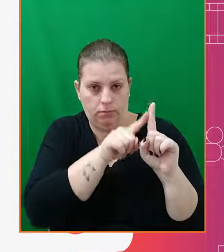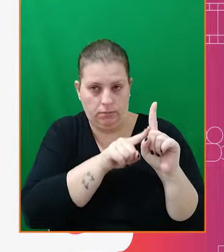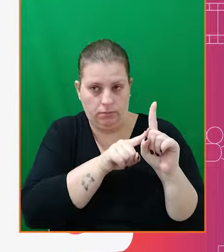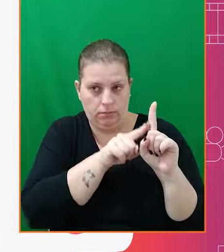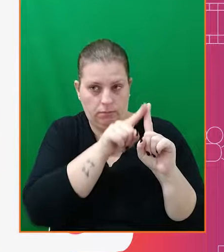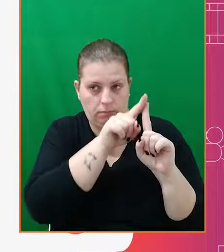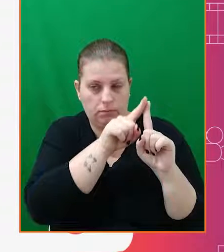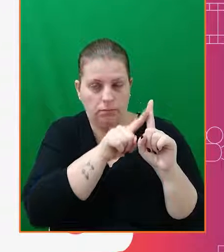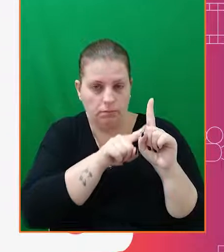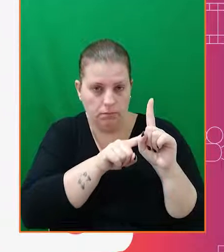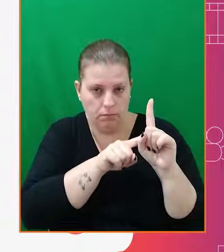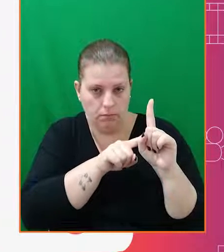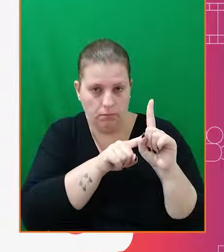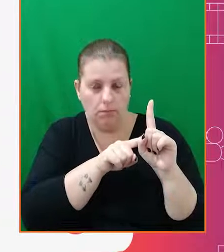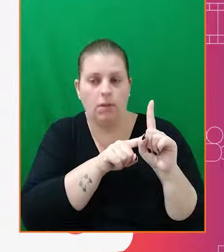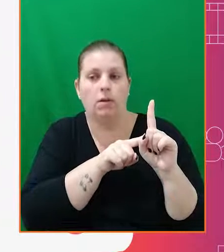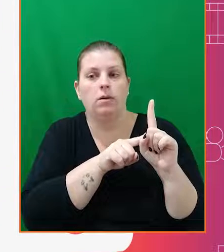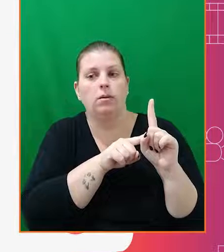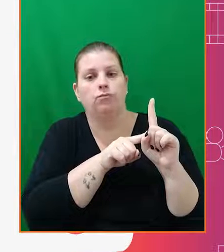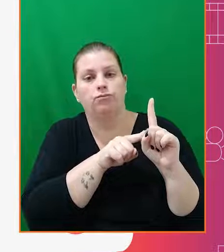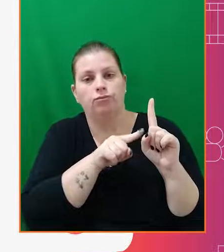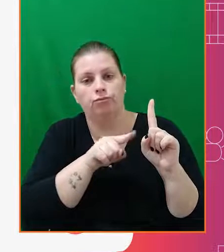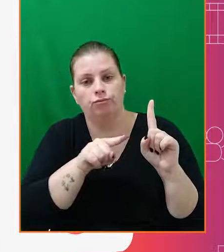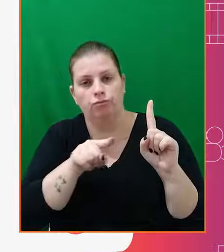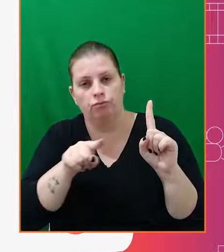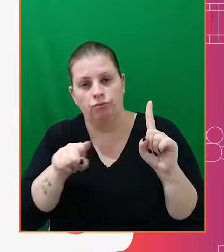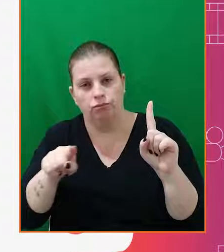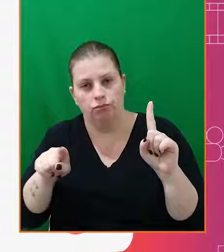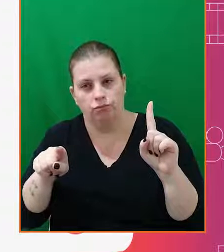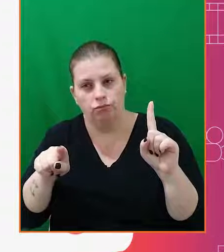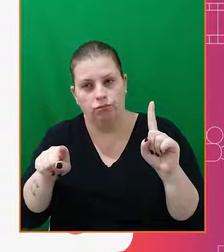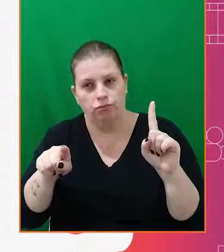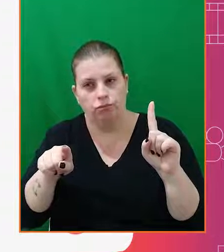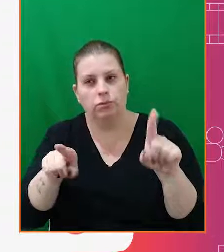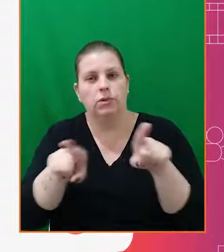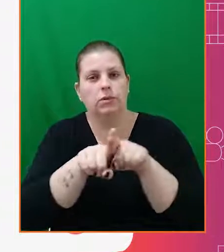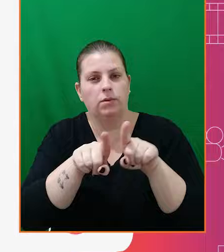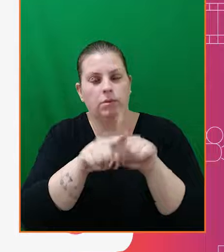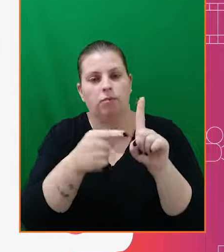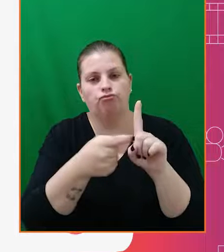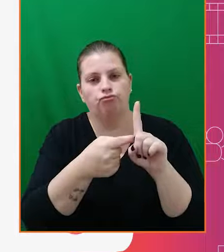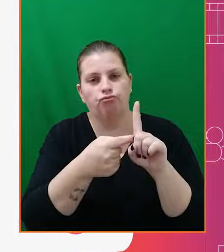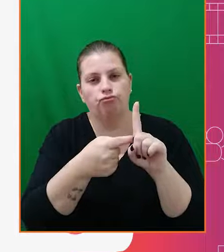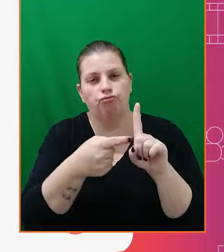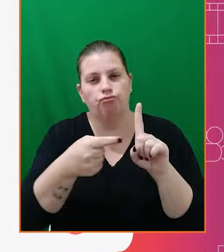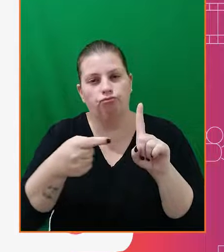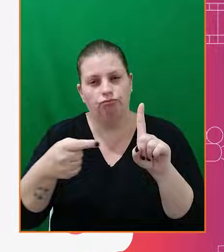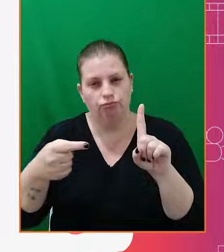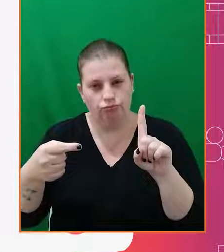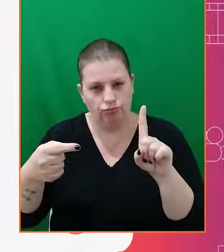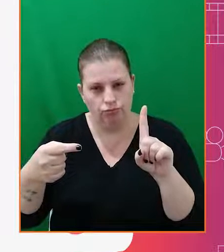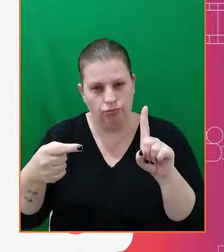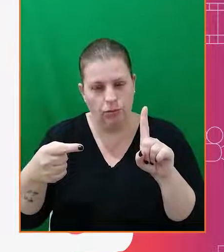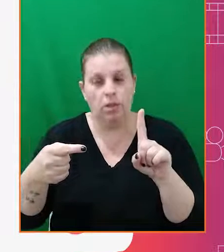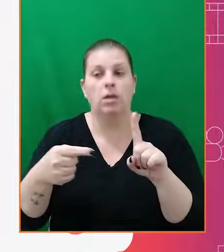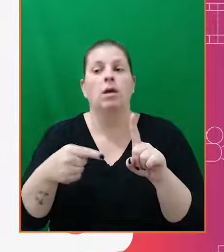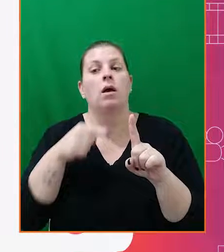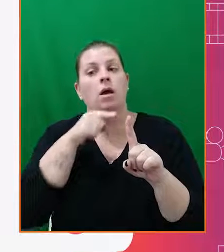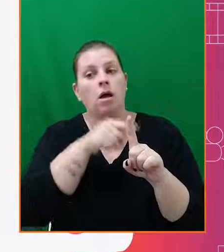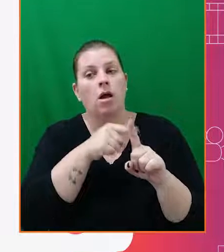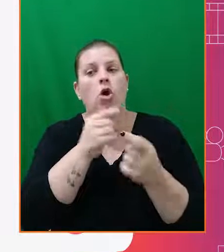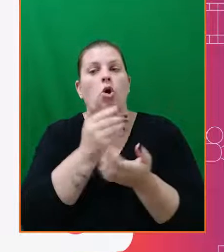referência, fazendo uma linha aqui para seguir essa mesma ideia, quanto a horizontal, seguindo também essa linha